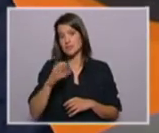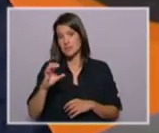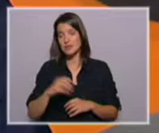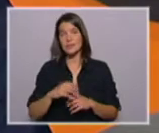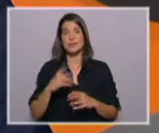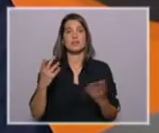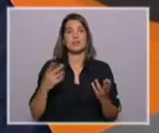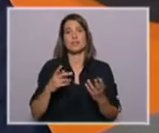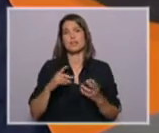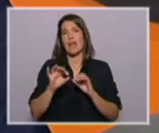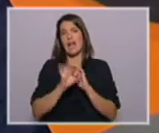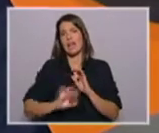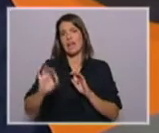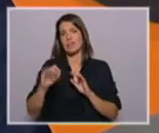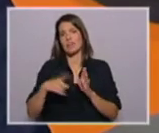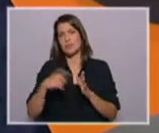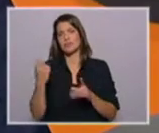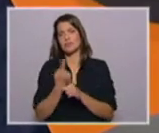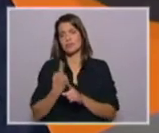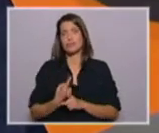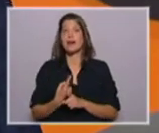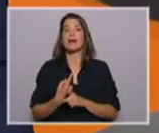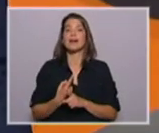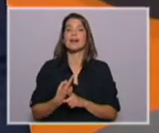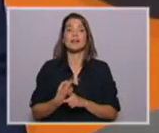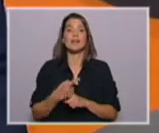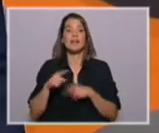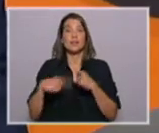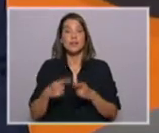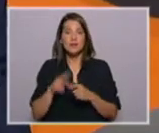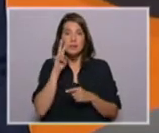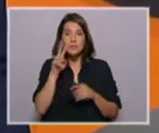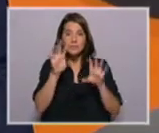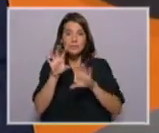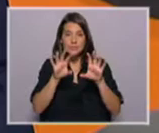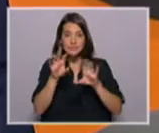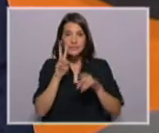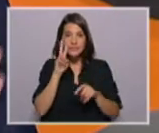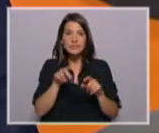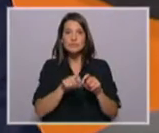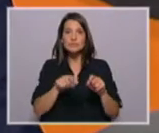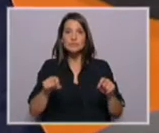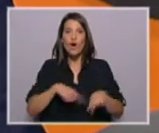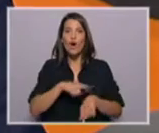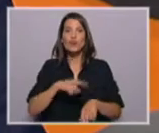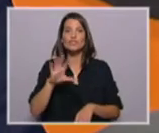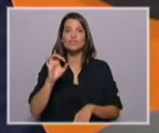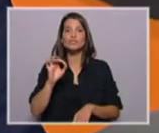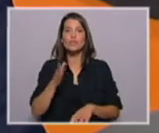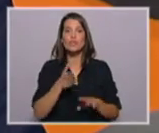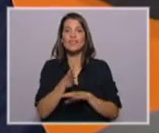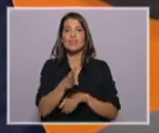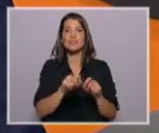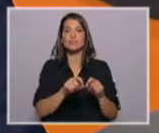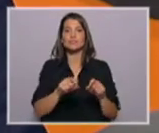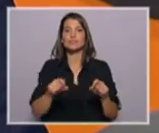Walter Cronkite, concretamente, e com aquelas imagens tremidas, esteve 18 horas em estúdio a fazer essa